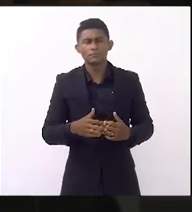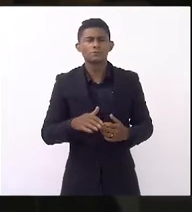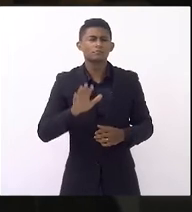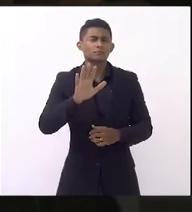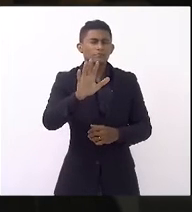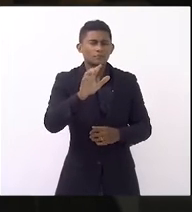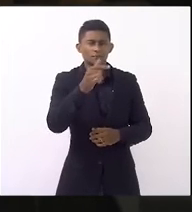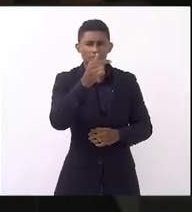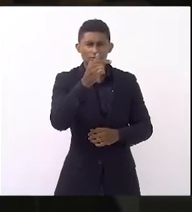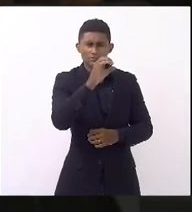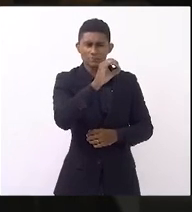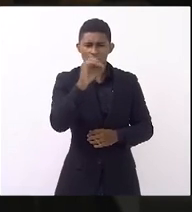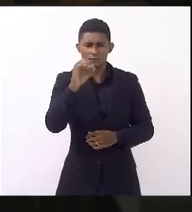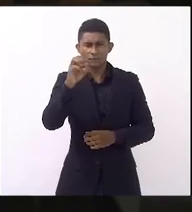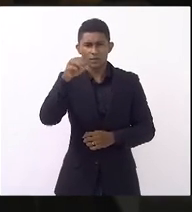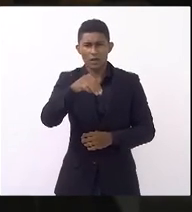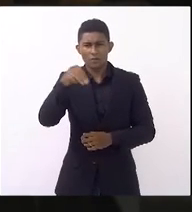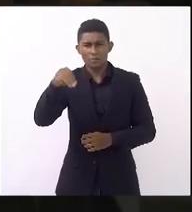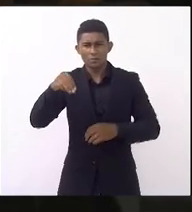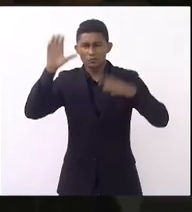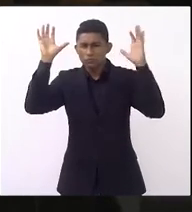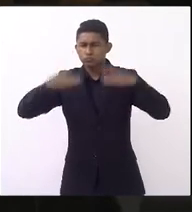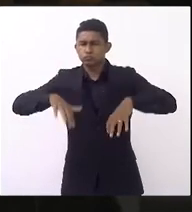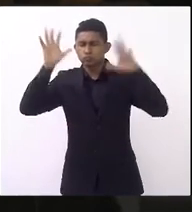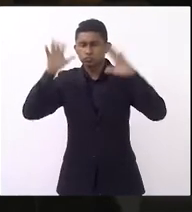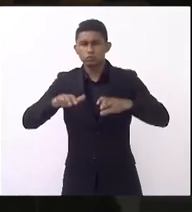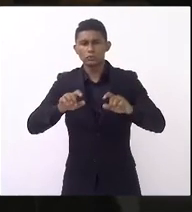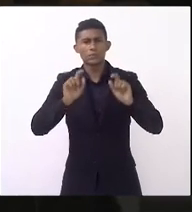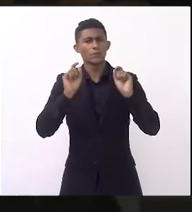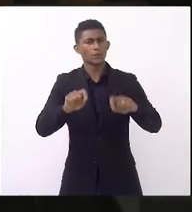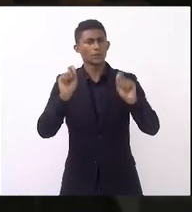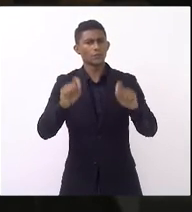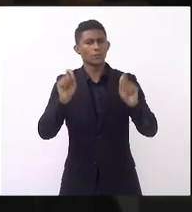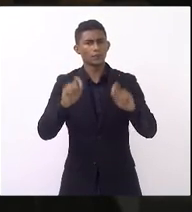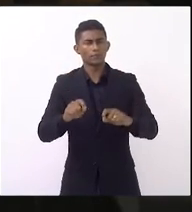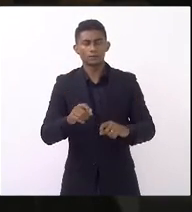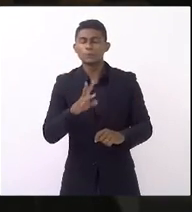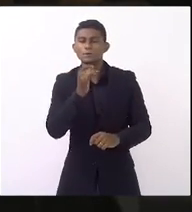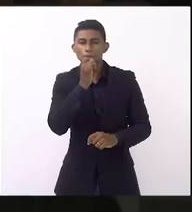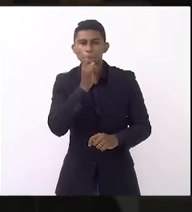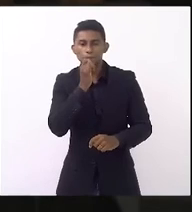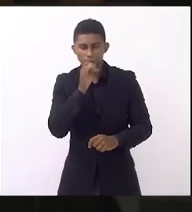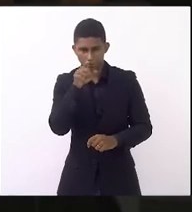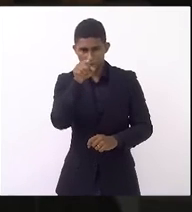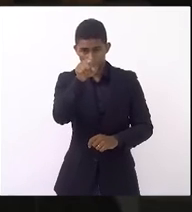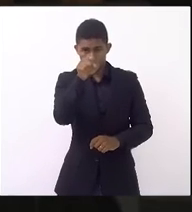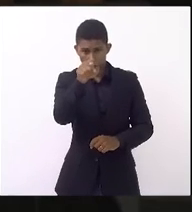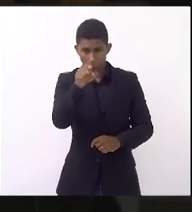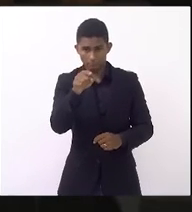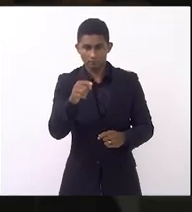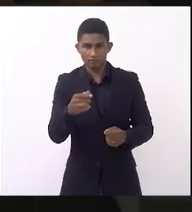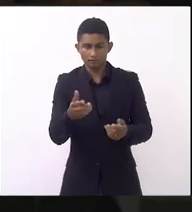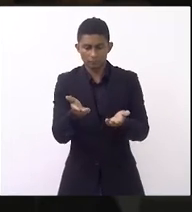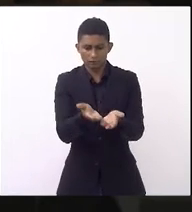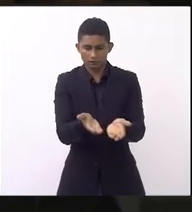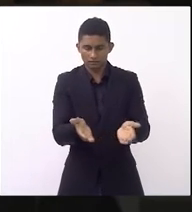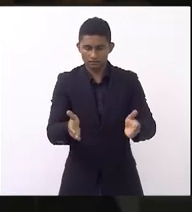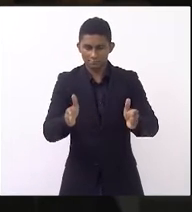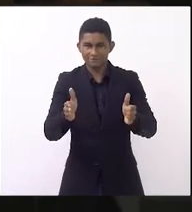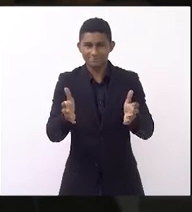700 milímetros de chuva, é só pegar um recipiente de